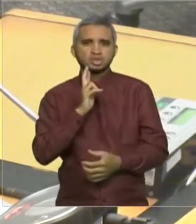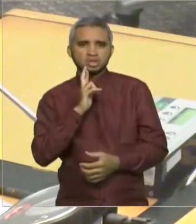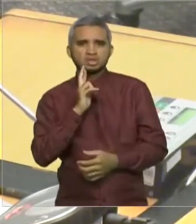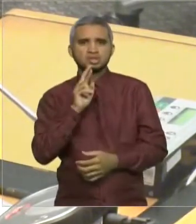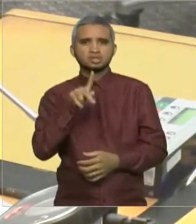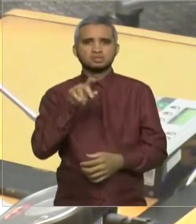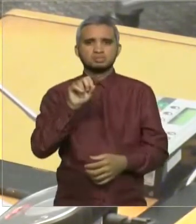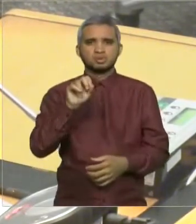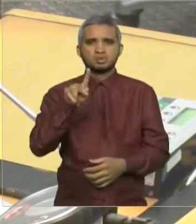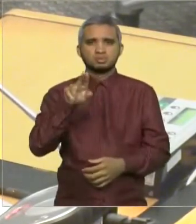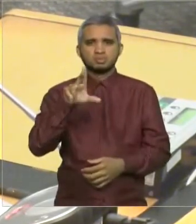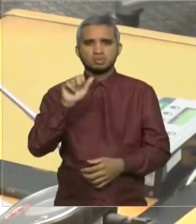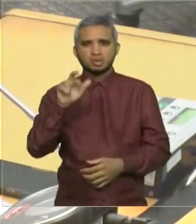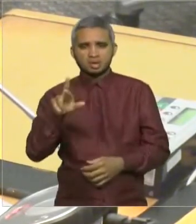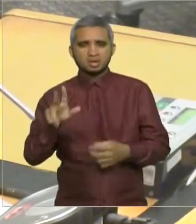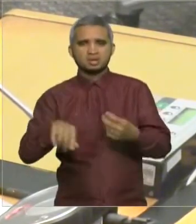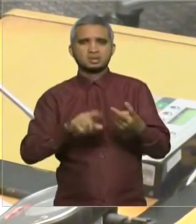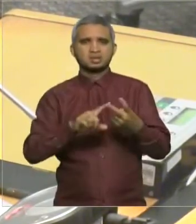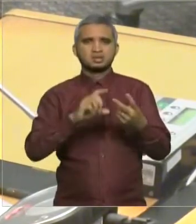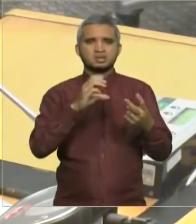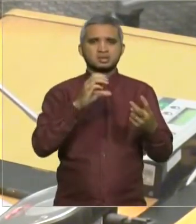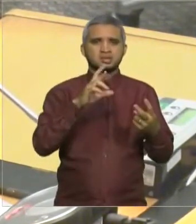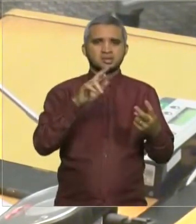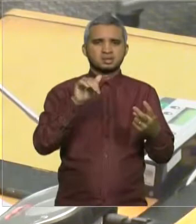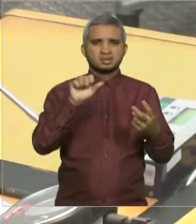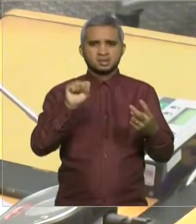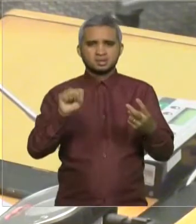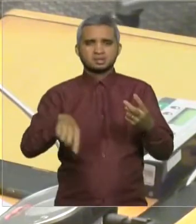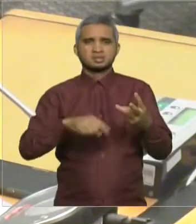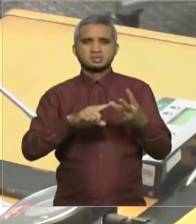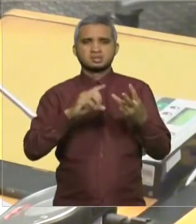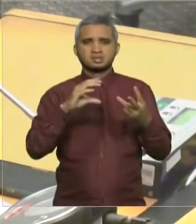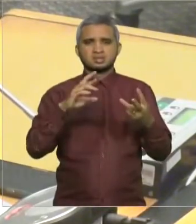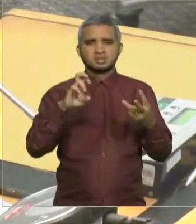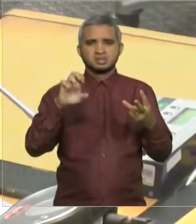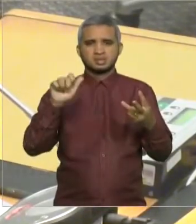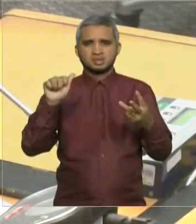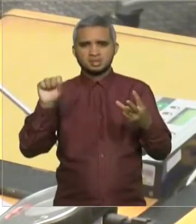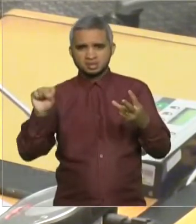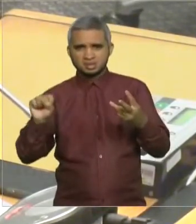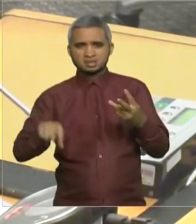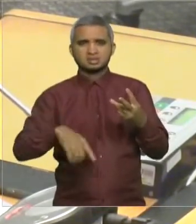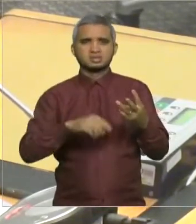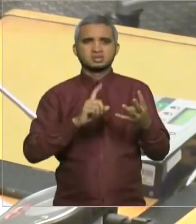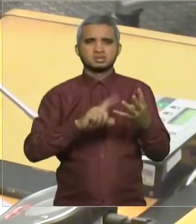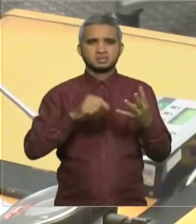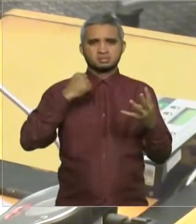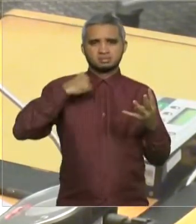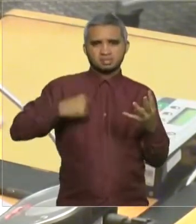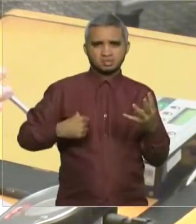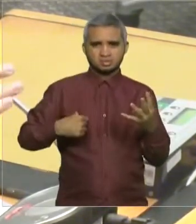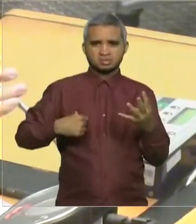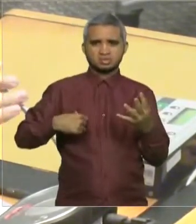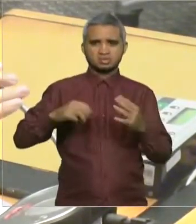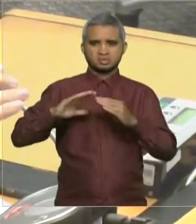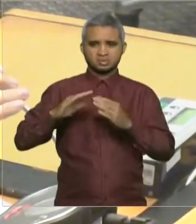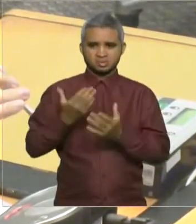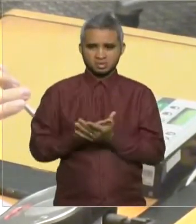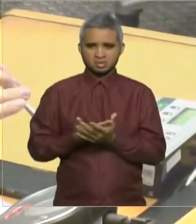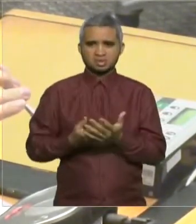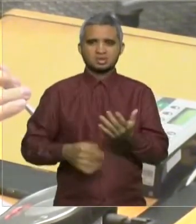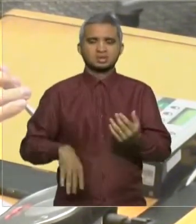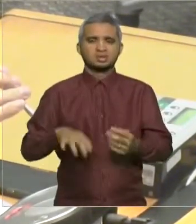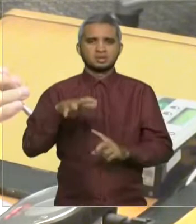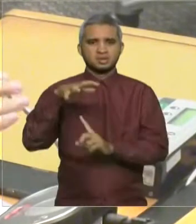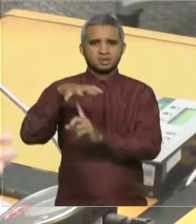comunitárias, nos CRAS, nos CREAS, fazendo assim um trabalho brilhante, como o programa Bolsa Escola. Na Feira de Timon. Na Feira de Timon também,